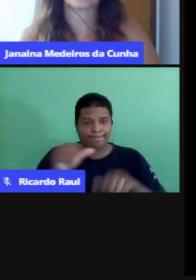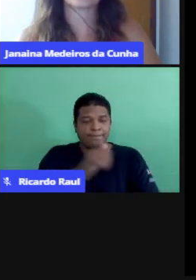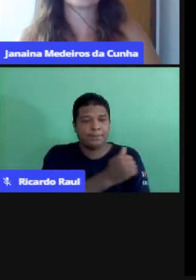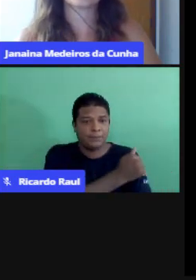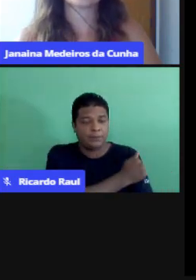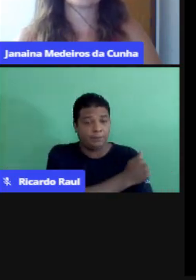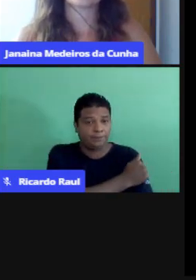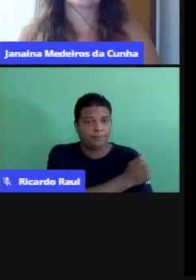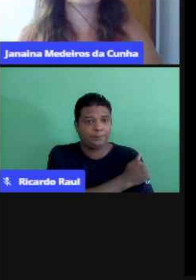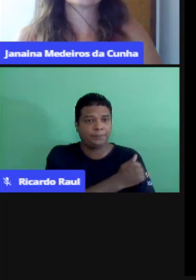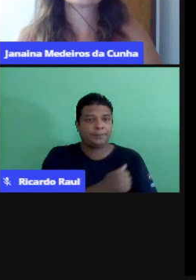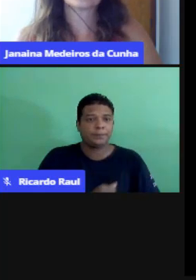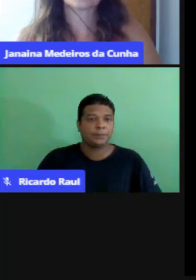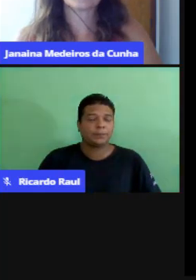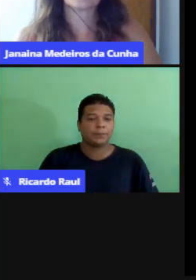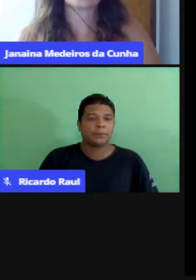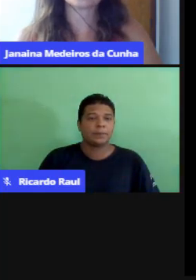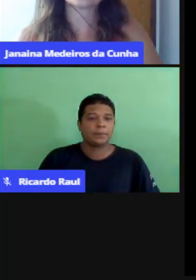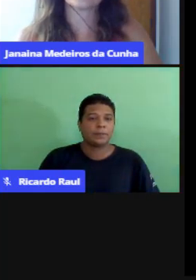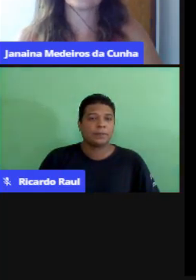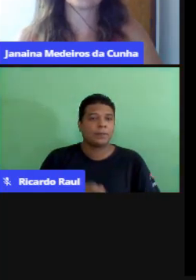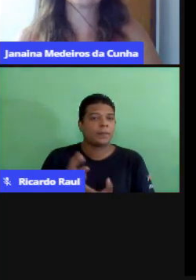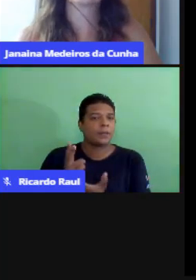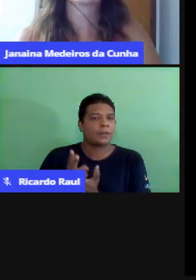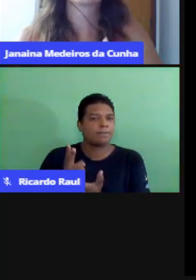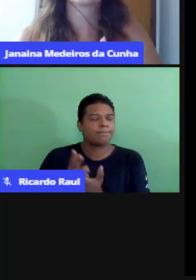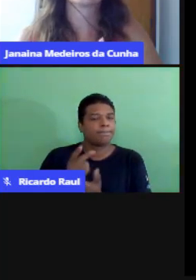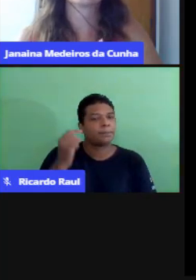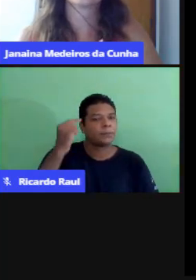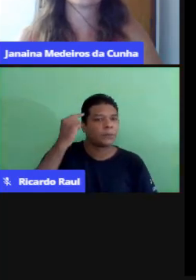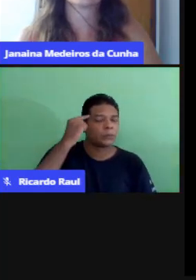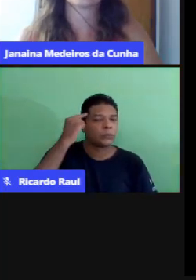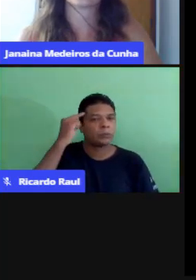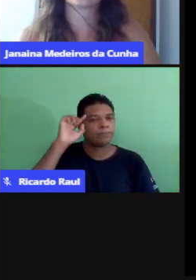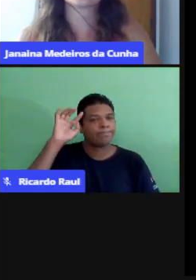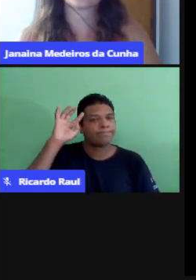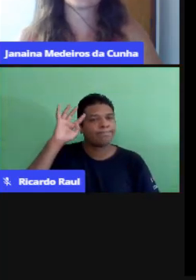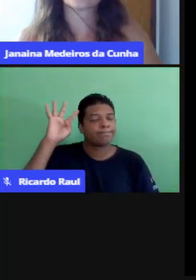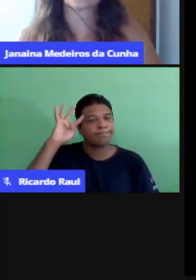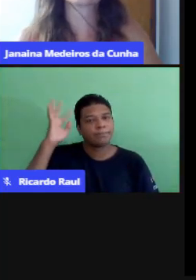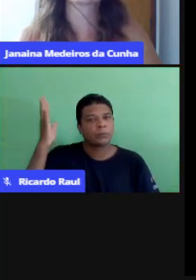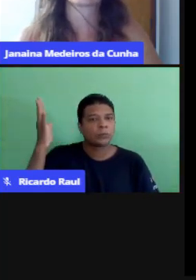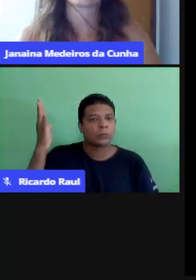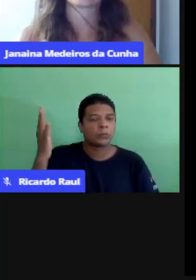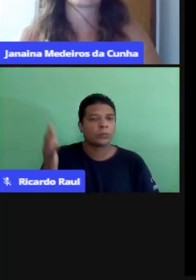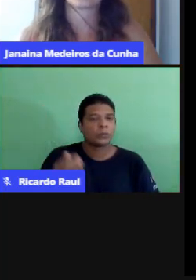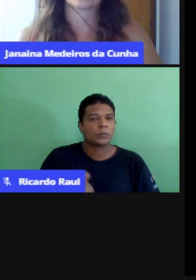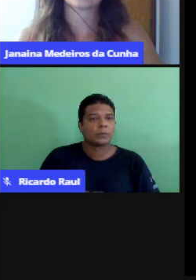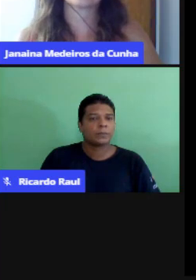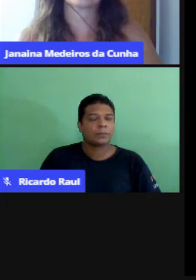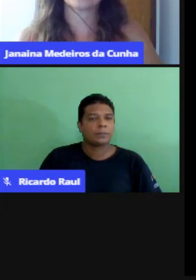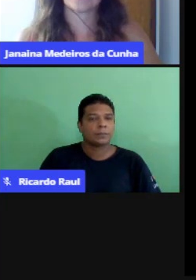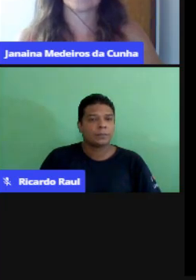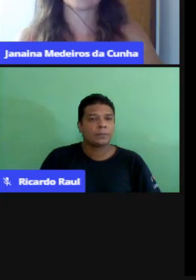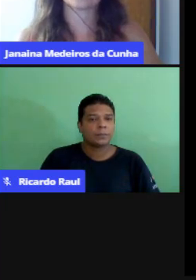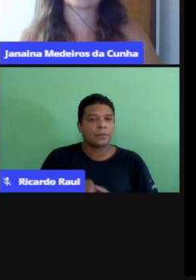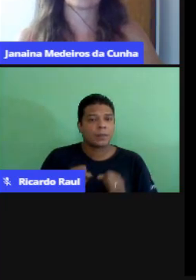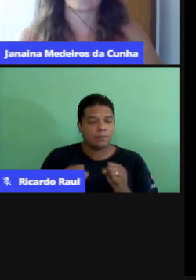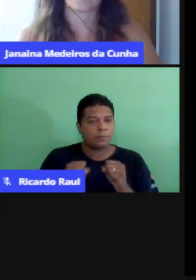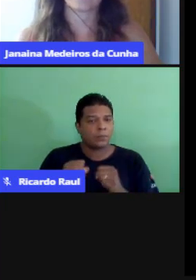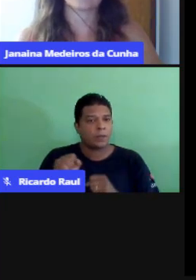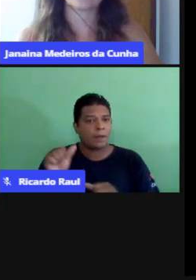educandos. Né? Então, sempre estar repensando algumas situações para poder